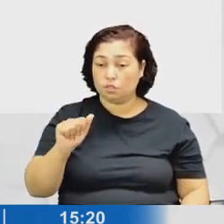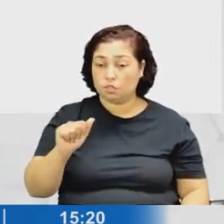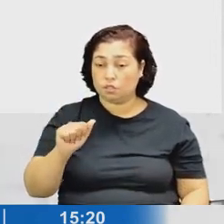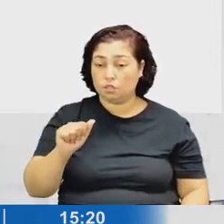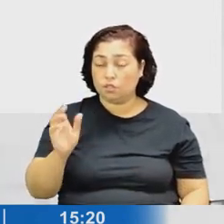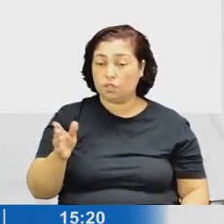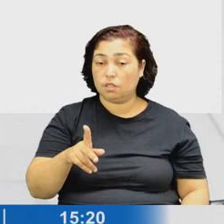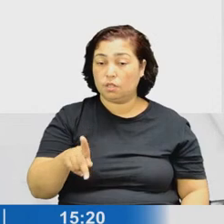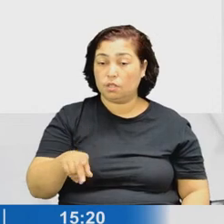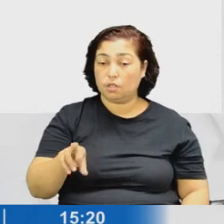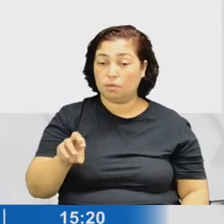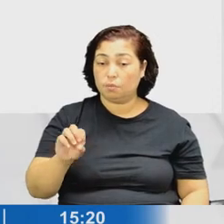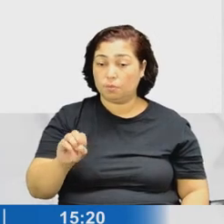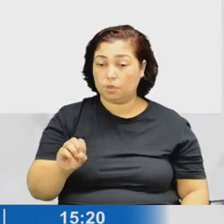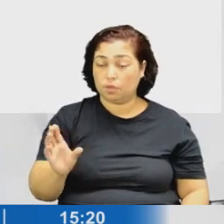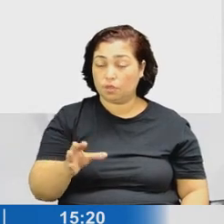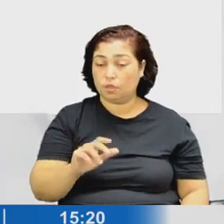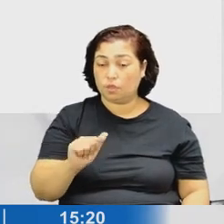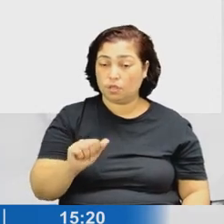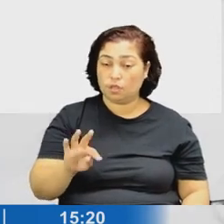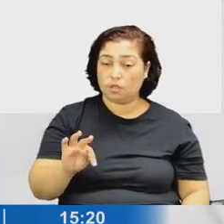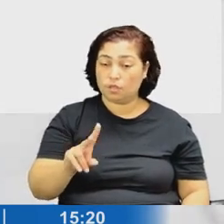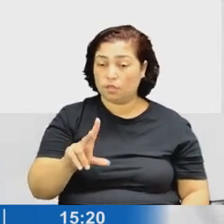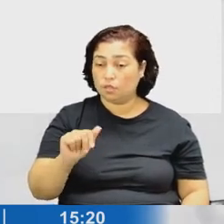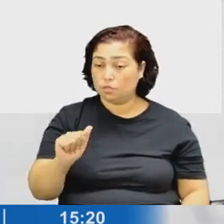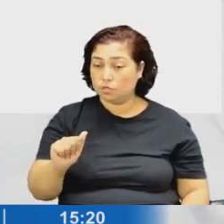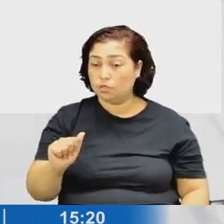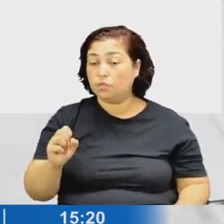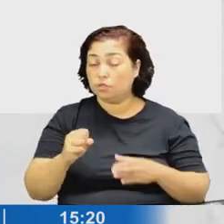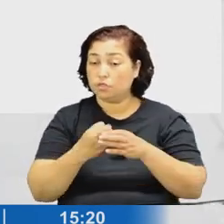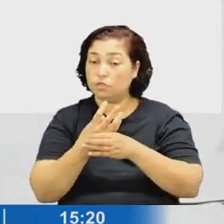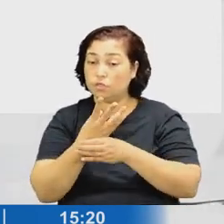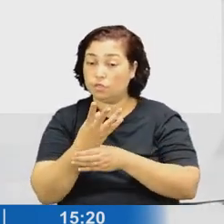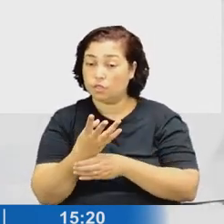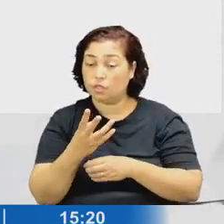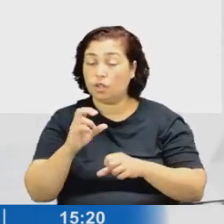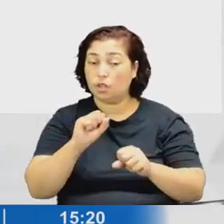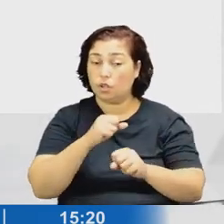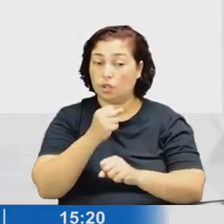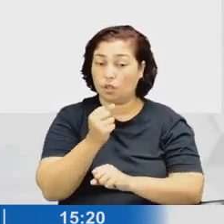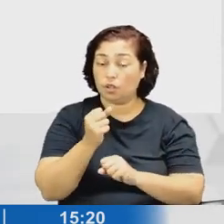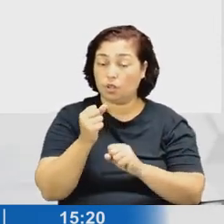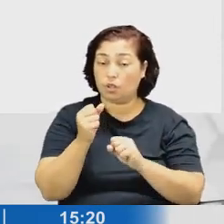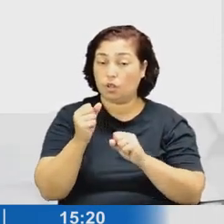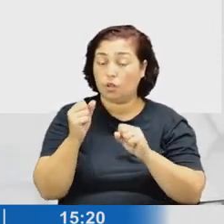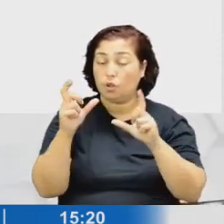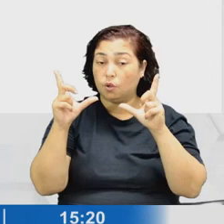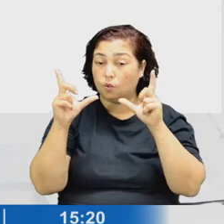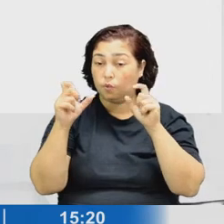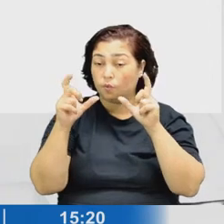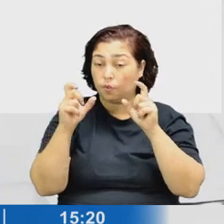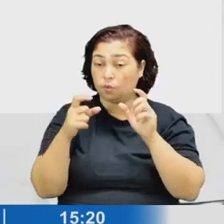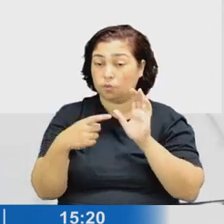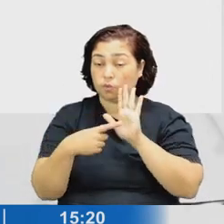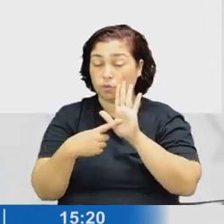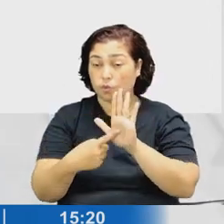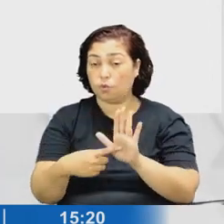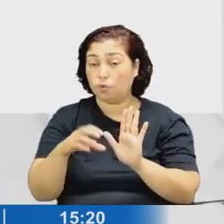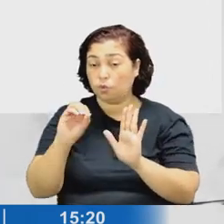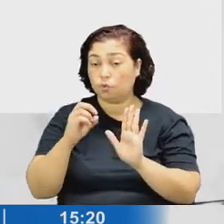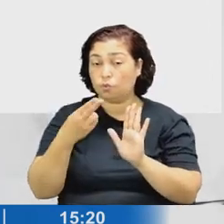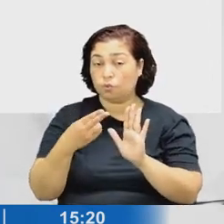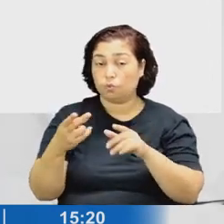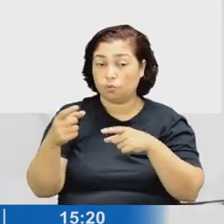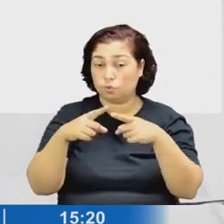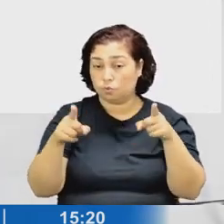com o objetivo de criar reputação ou de fortalecer uma imagem ou dentro da agenda política